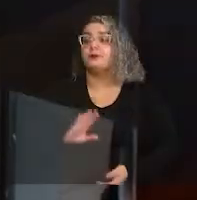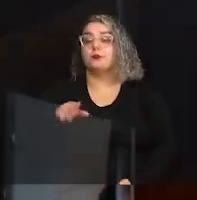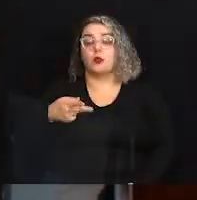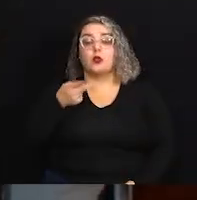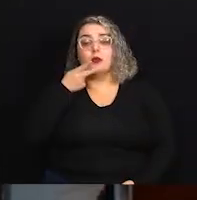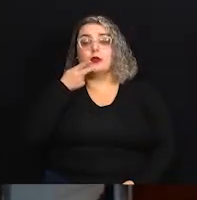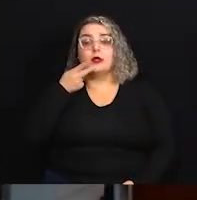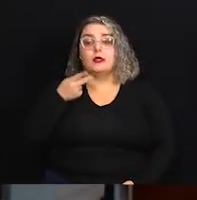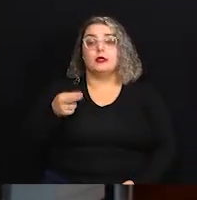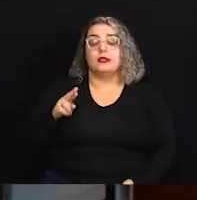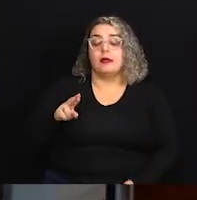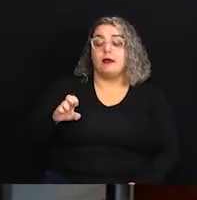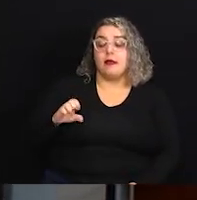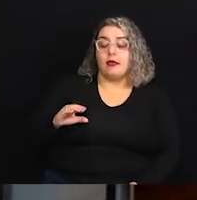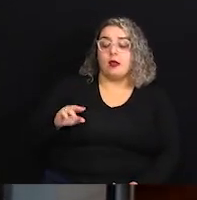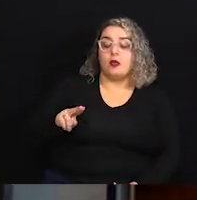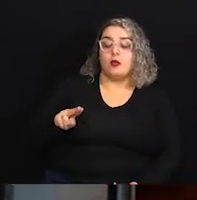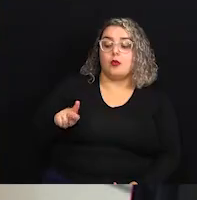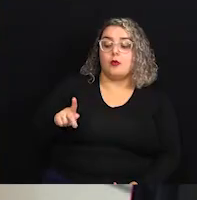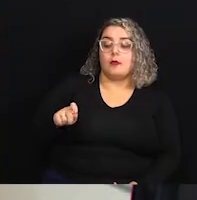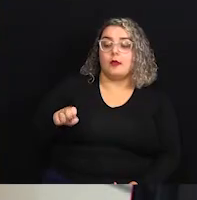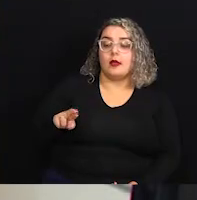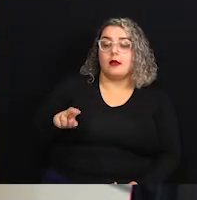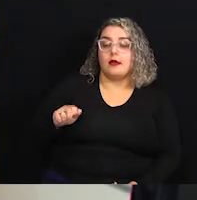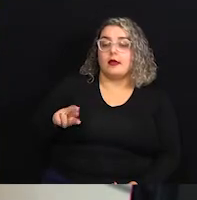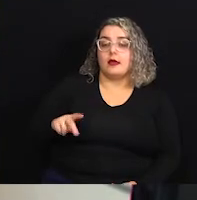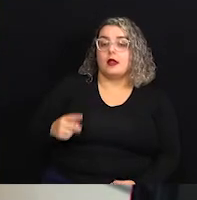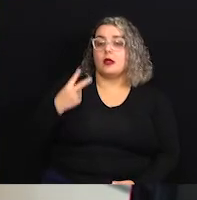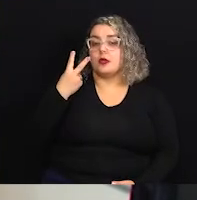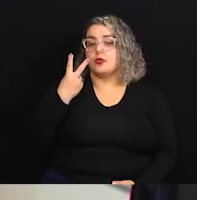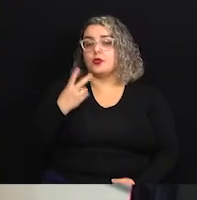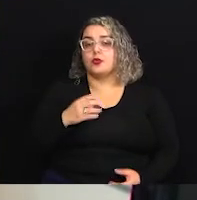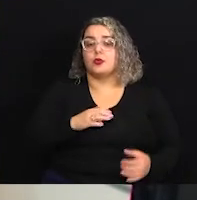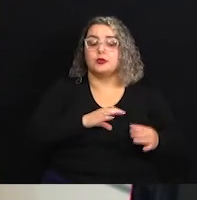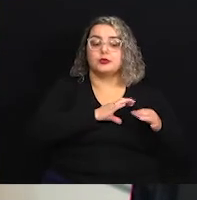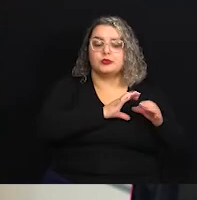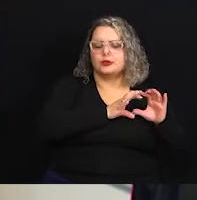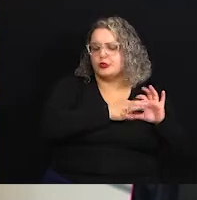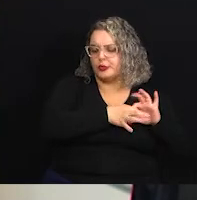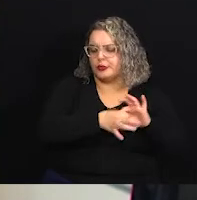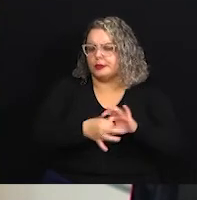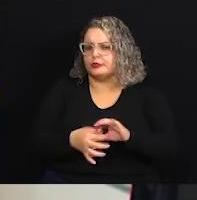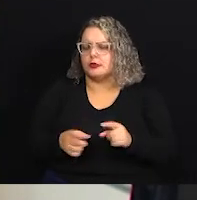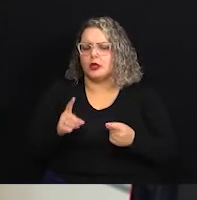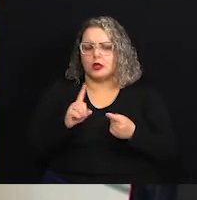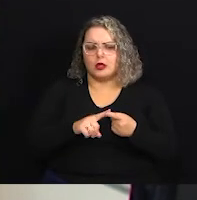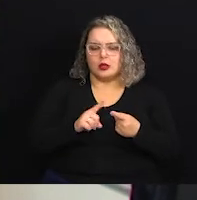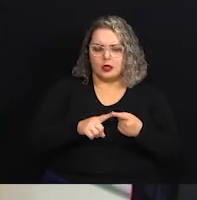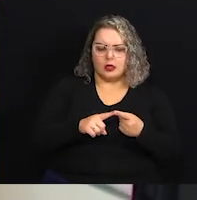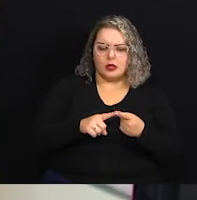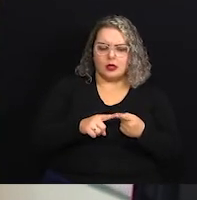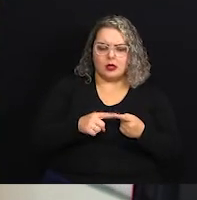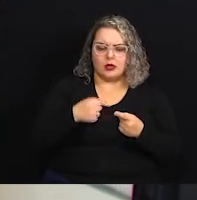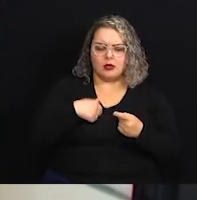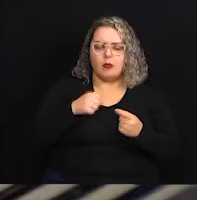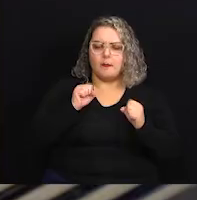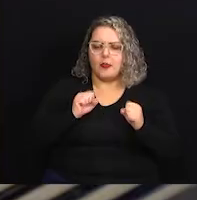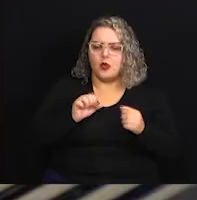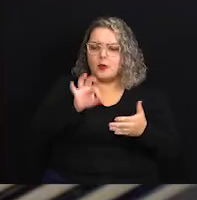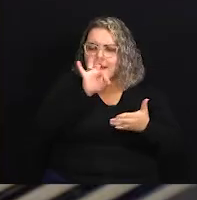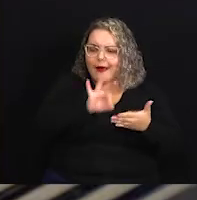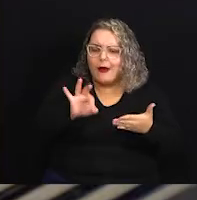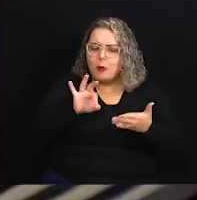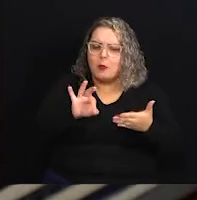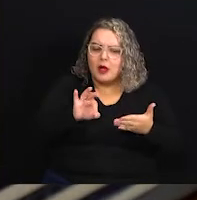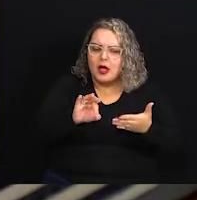Quando se fala em recuperar, podemos pensar em dois contextos. O primeiro, será que eu não posso reparar aquilo que eu